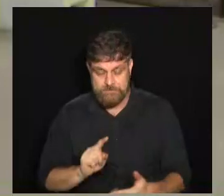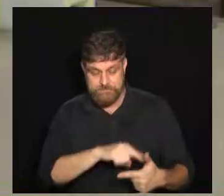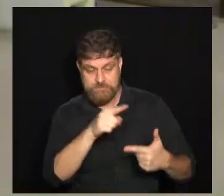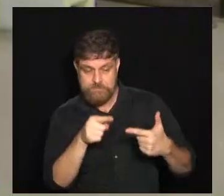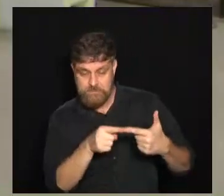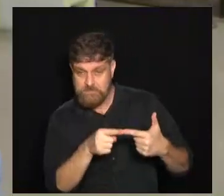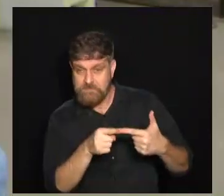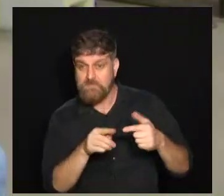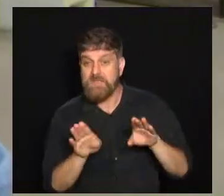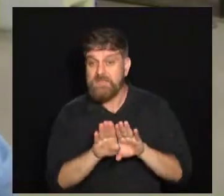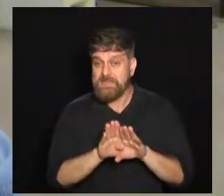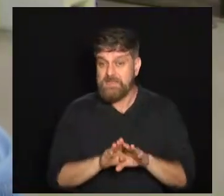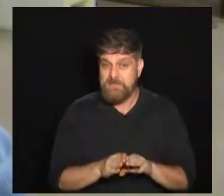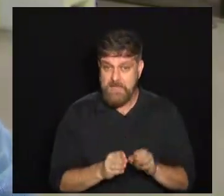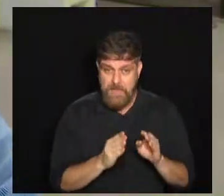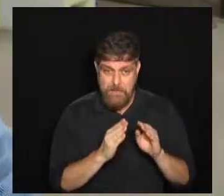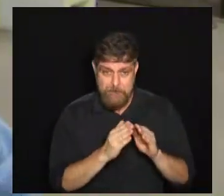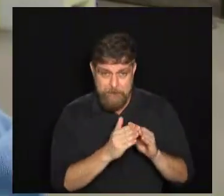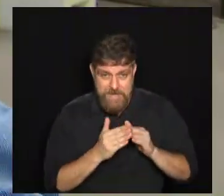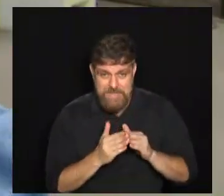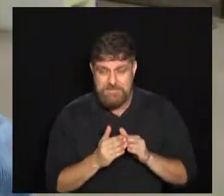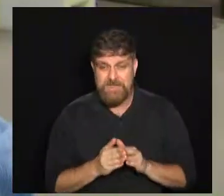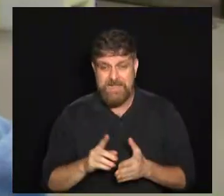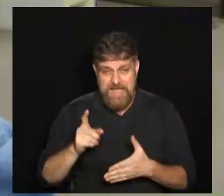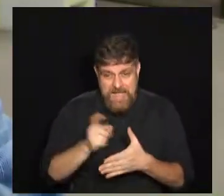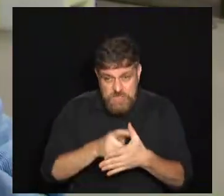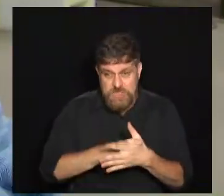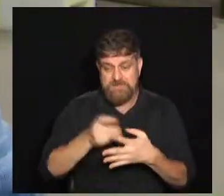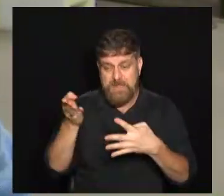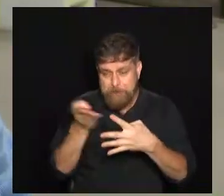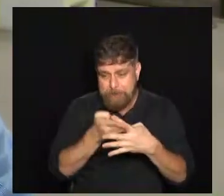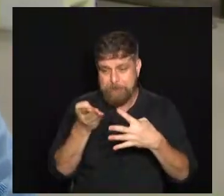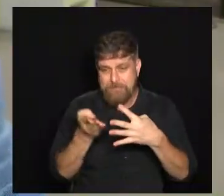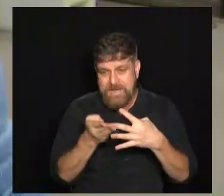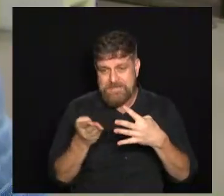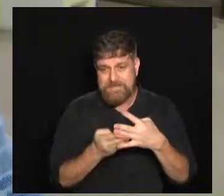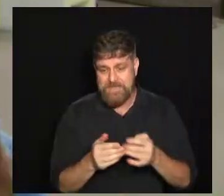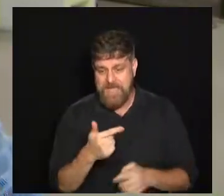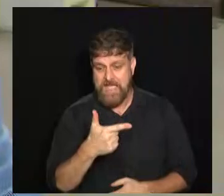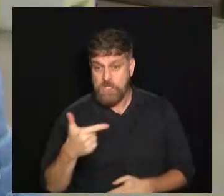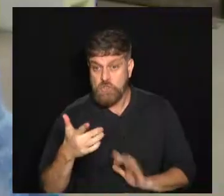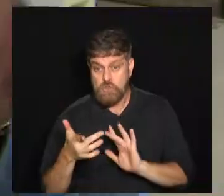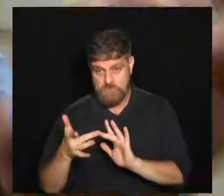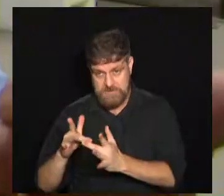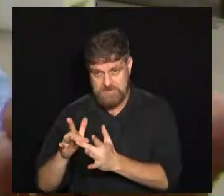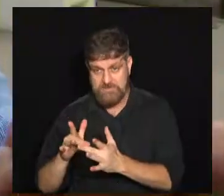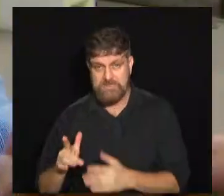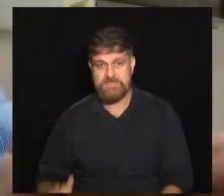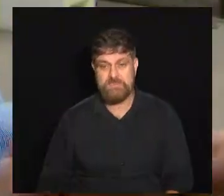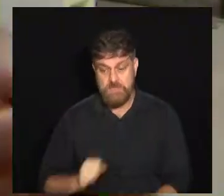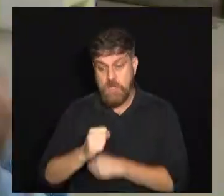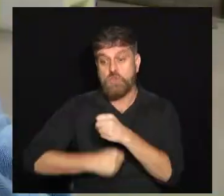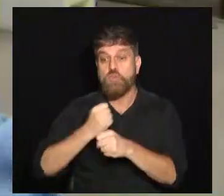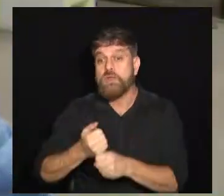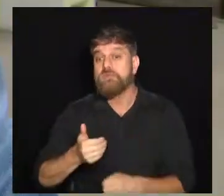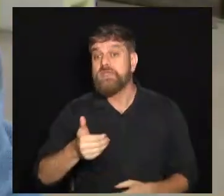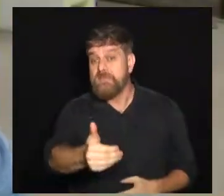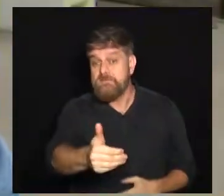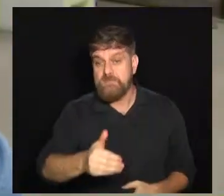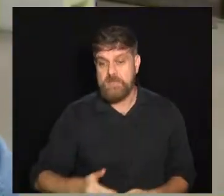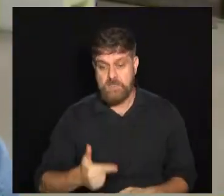que possa esse possível débito parcelar em 12 vezes a partir do exercício do ano que vem,